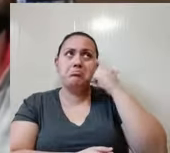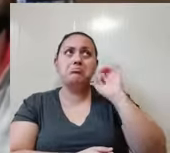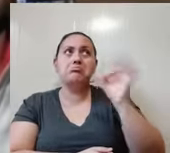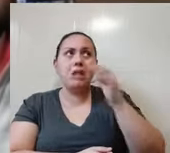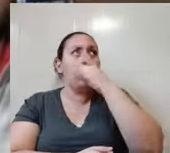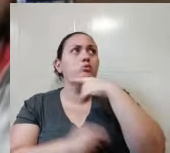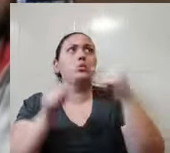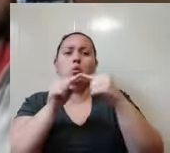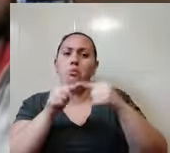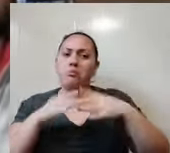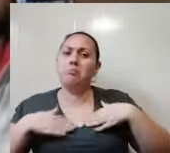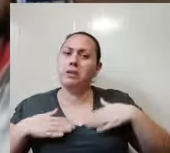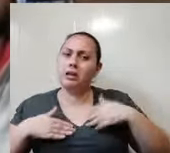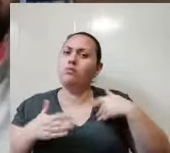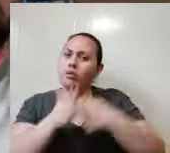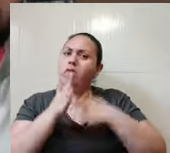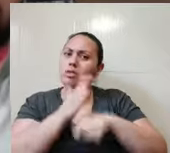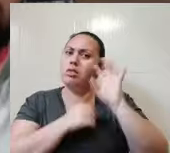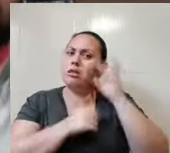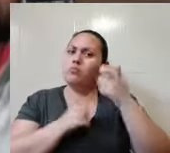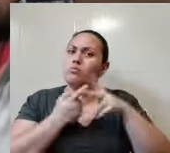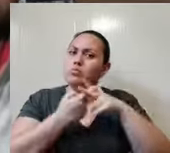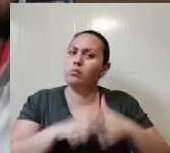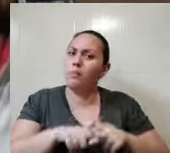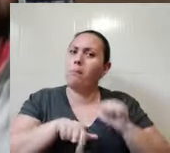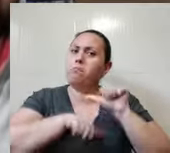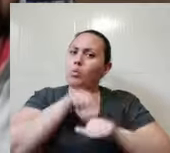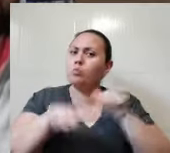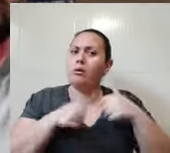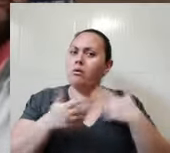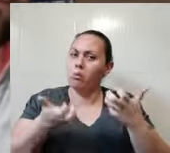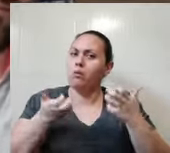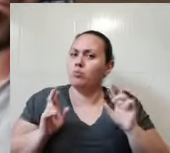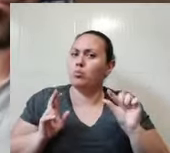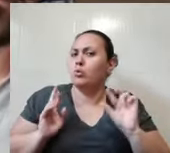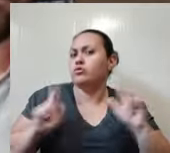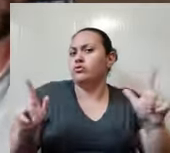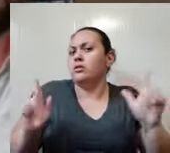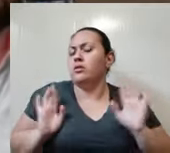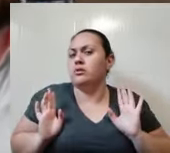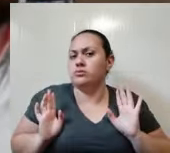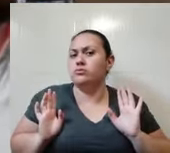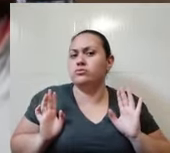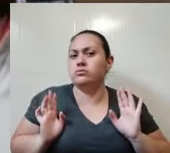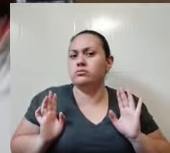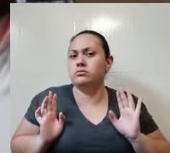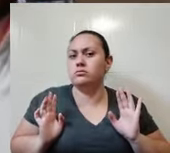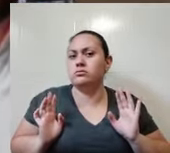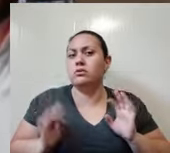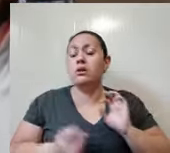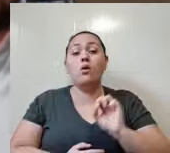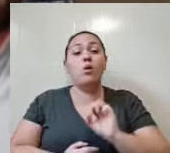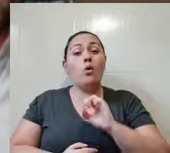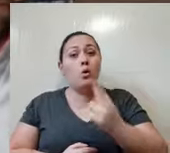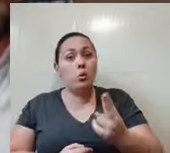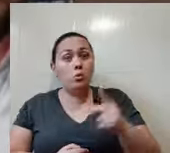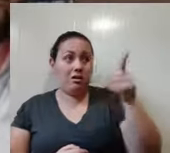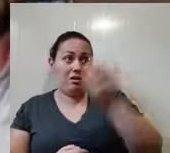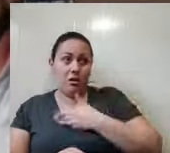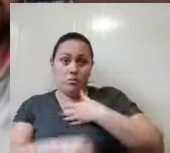apontou, eu acho que faz sentido para mim, vou tentar rever, vou ver como é que eu consigo, quem sabe, fazer um pouco